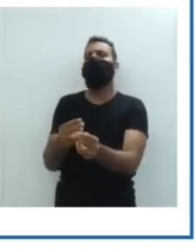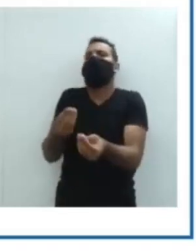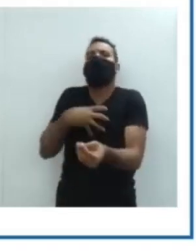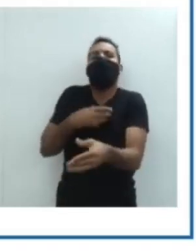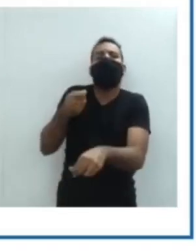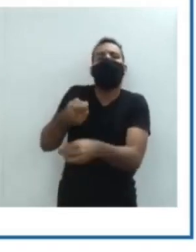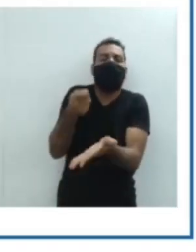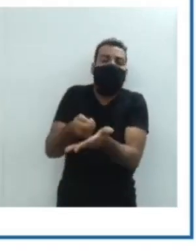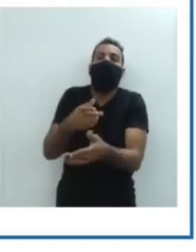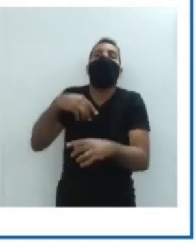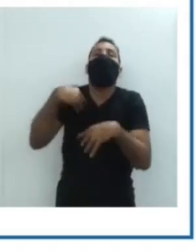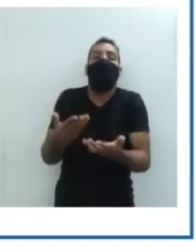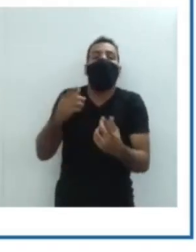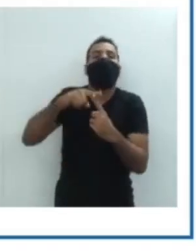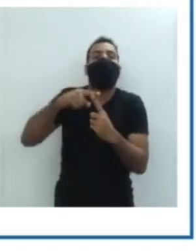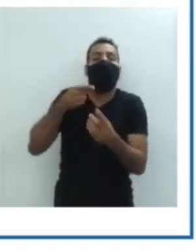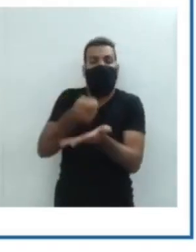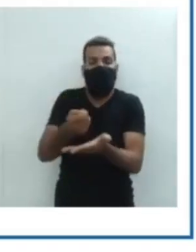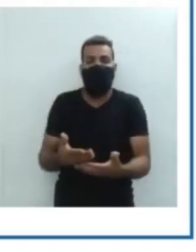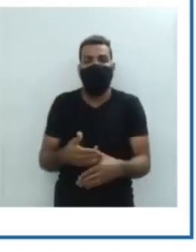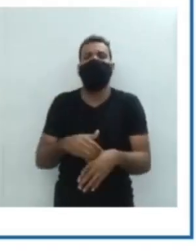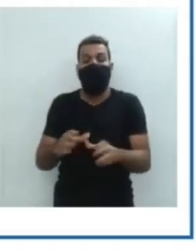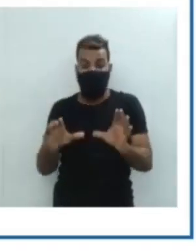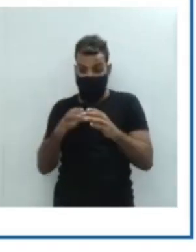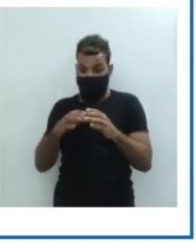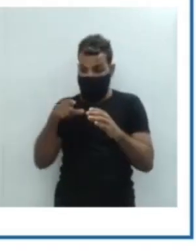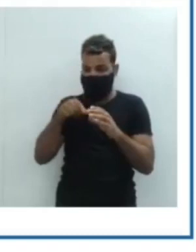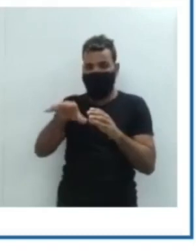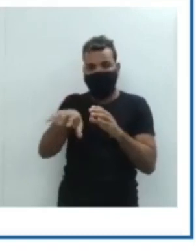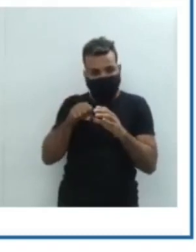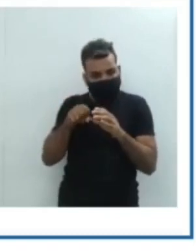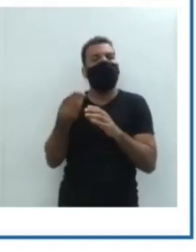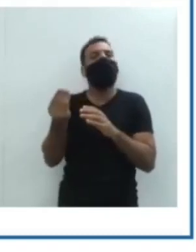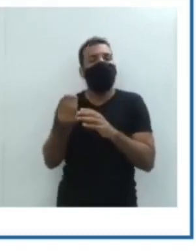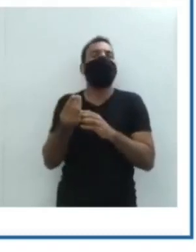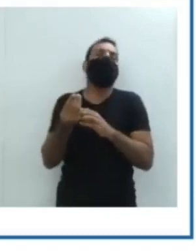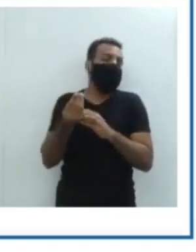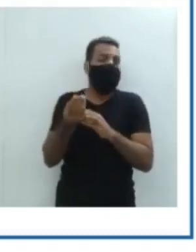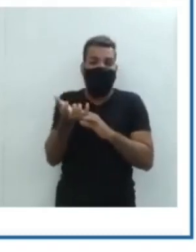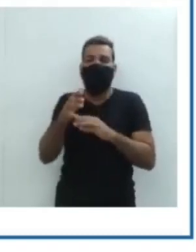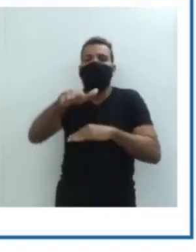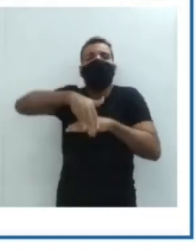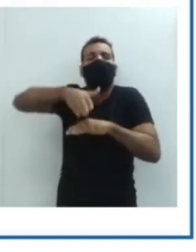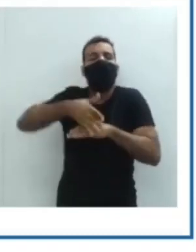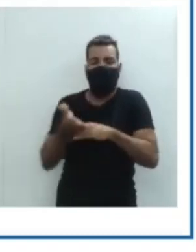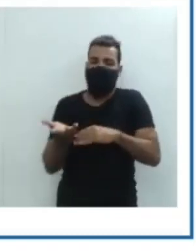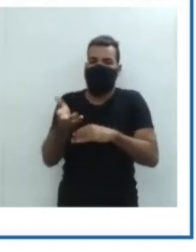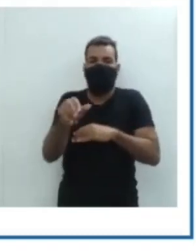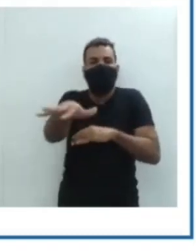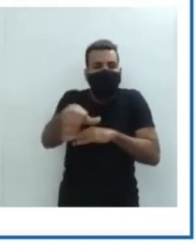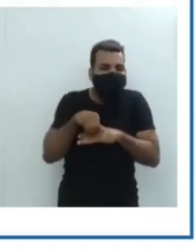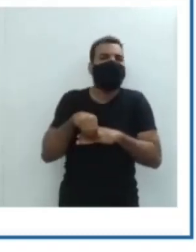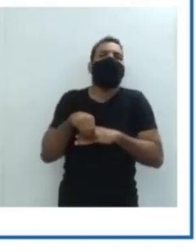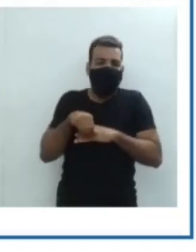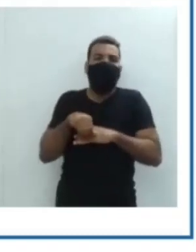a nossa classe prato principal ela vai chamar parte dos pontos forma de pagamento então ela vai fazer a chamada desse